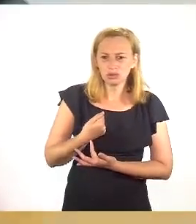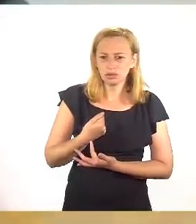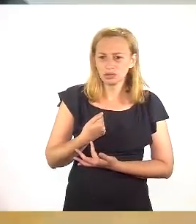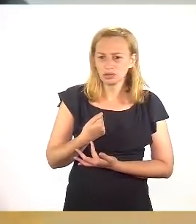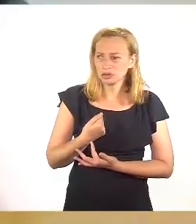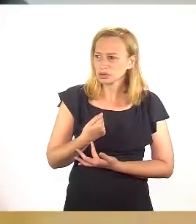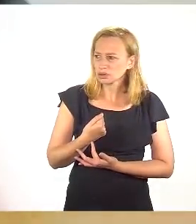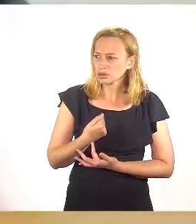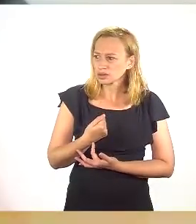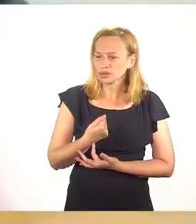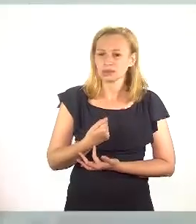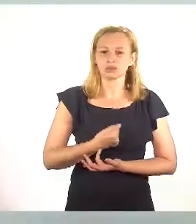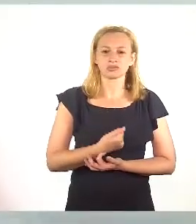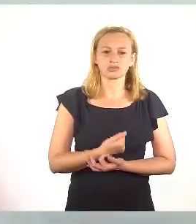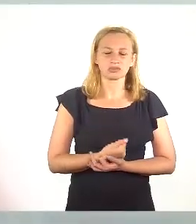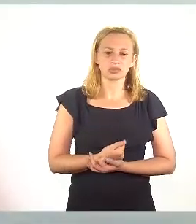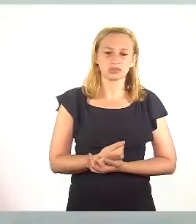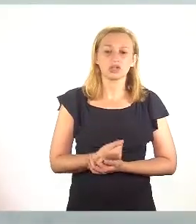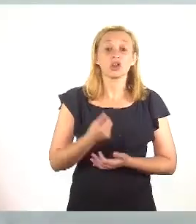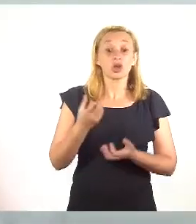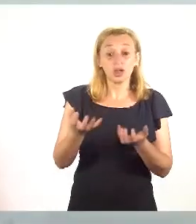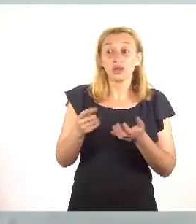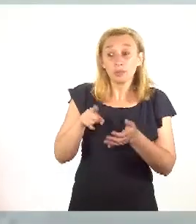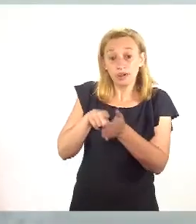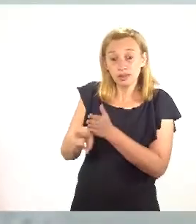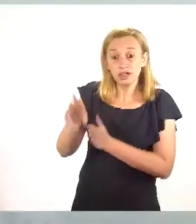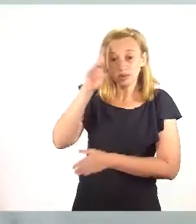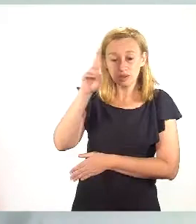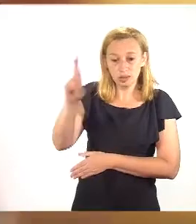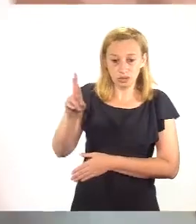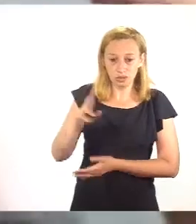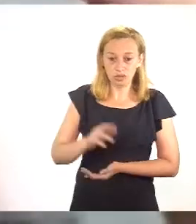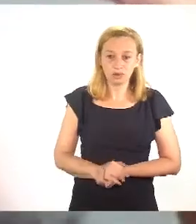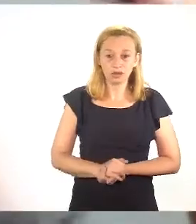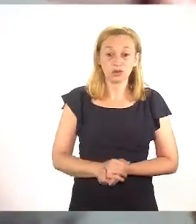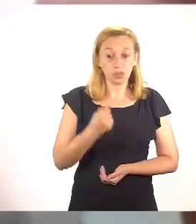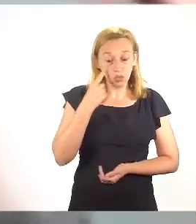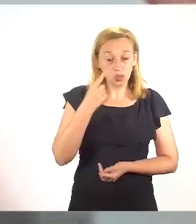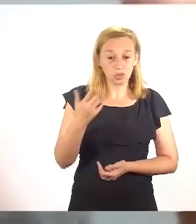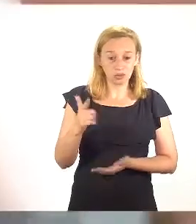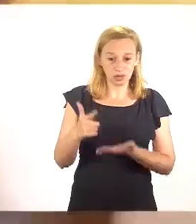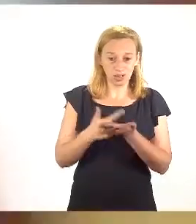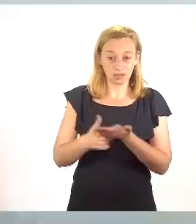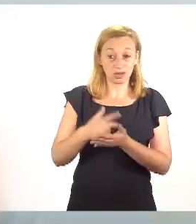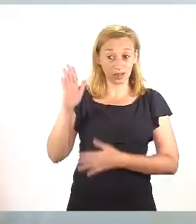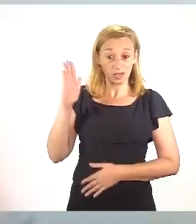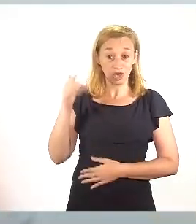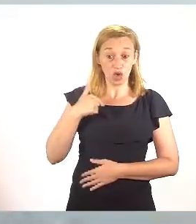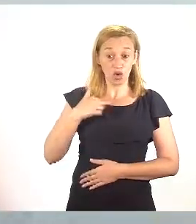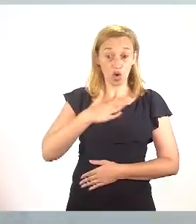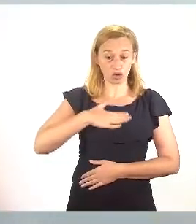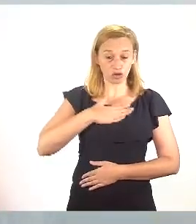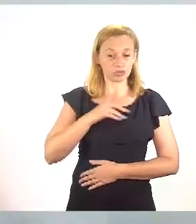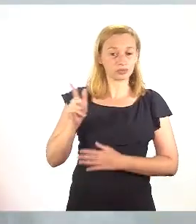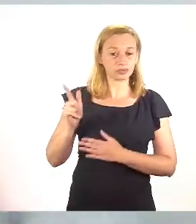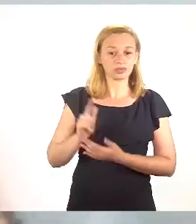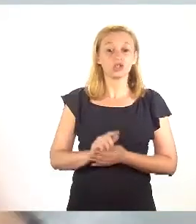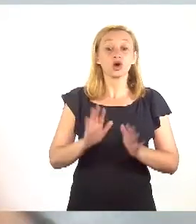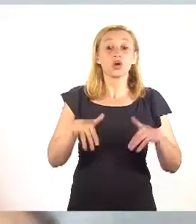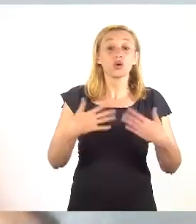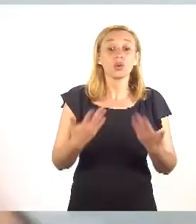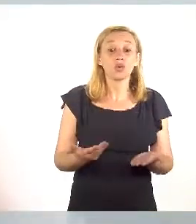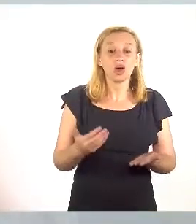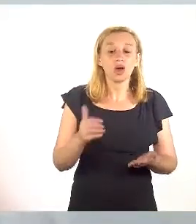Eu queria perguntar ao senhor, e estou com um aqui na minha frente, que eu gosto muito, qual é o